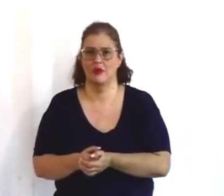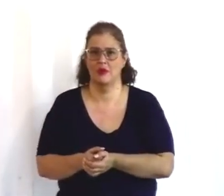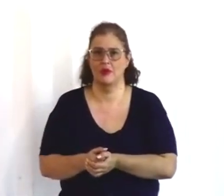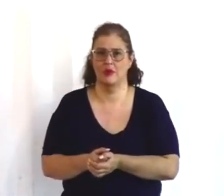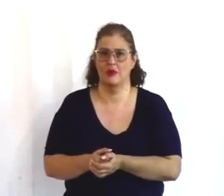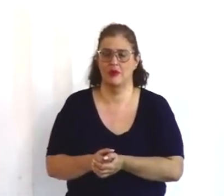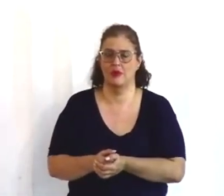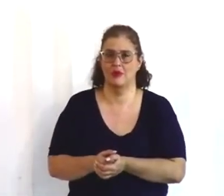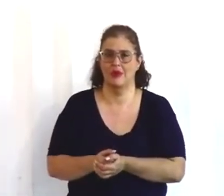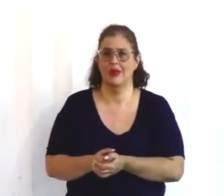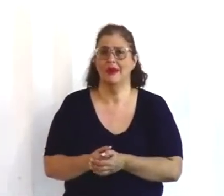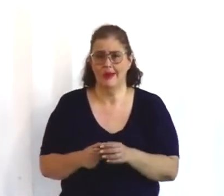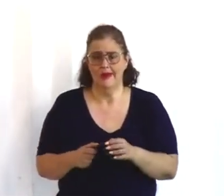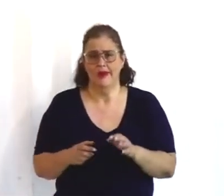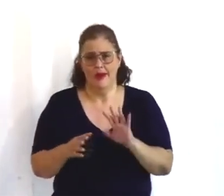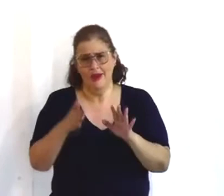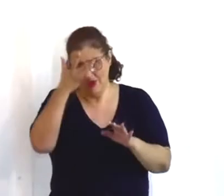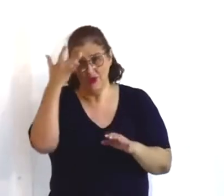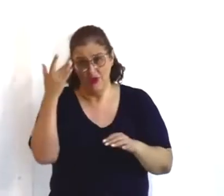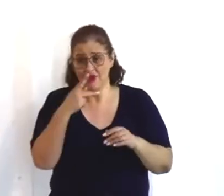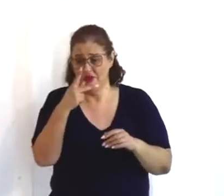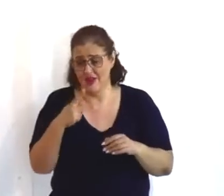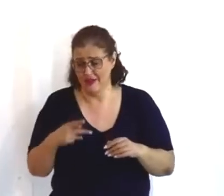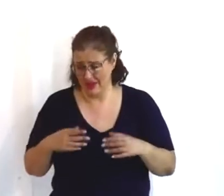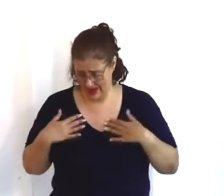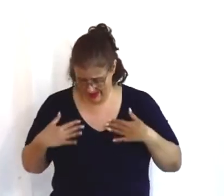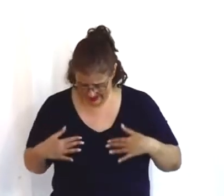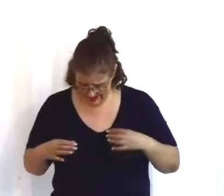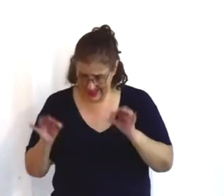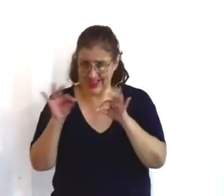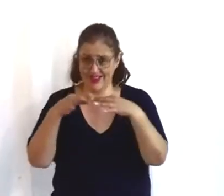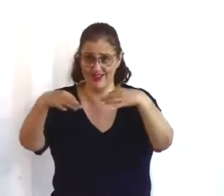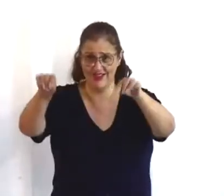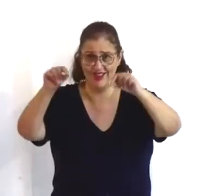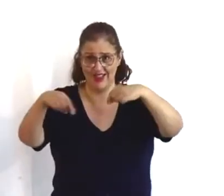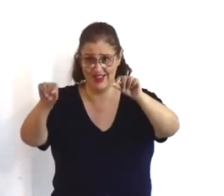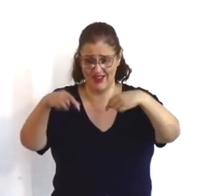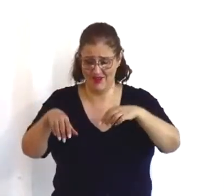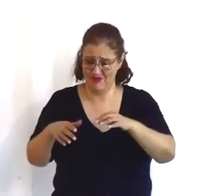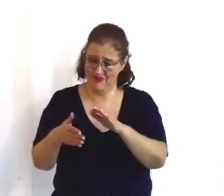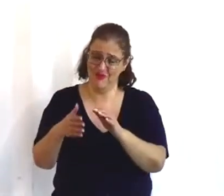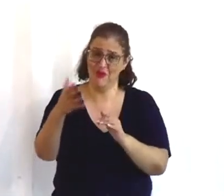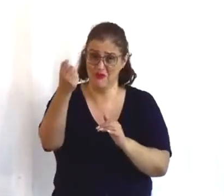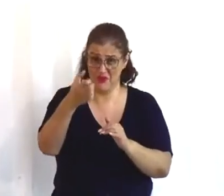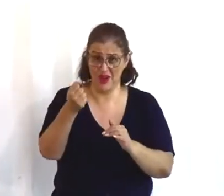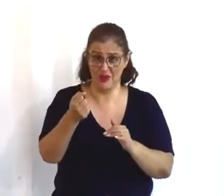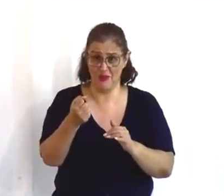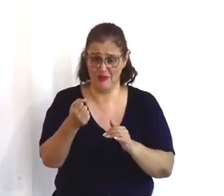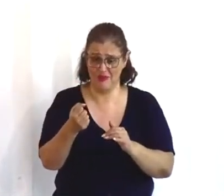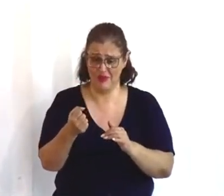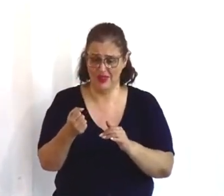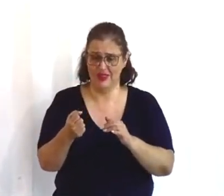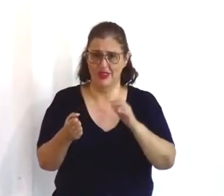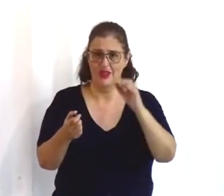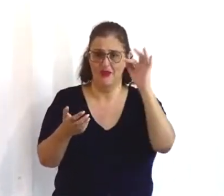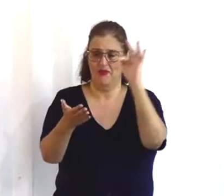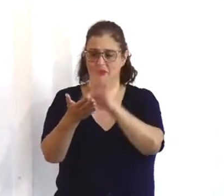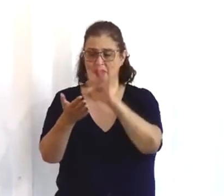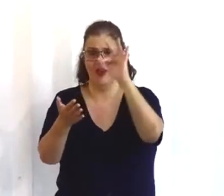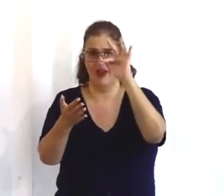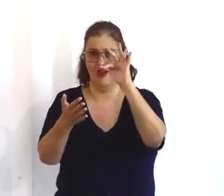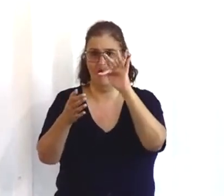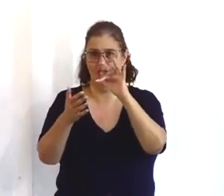tecido branco, o pessoal vai dizer: olha, tem um ponto escurinho ali naquele tecido, e ó, manchou a toalha, caiu alguma coisa sobre a toalha,